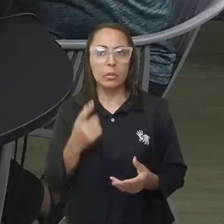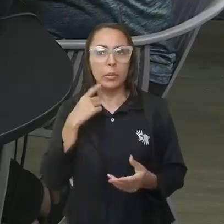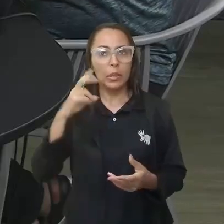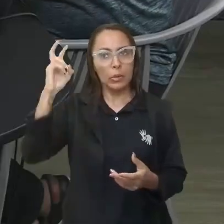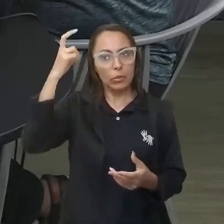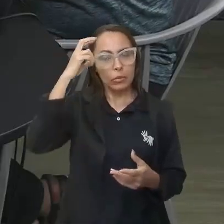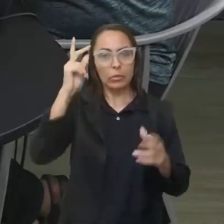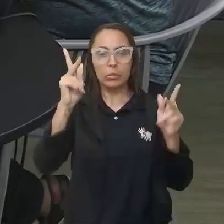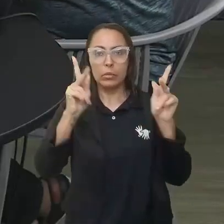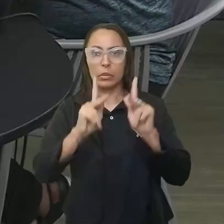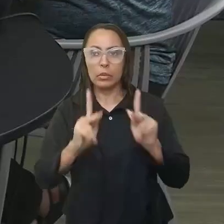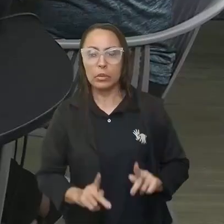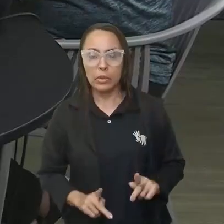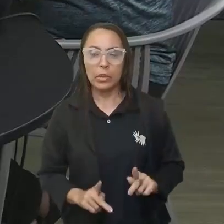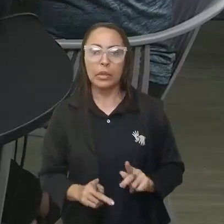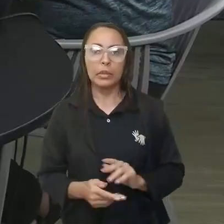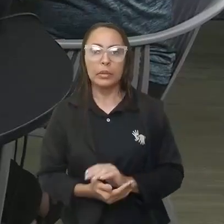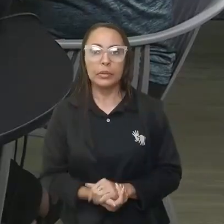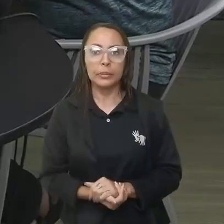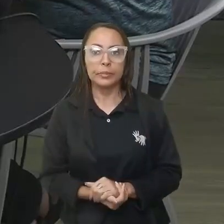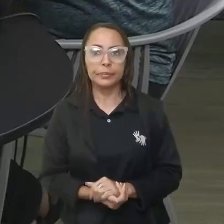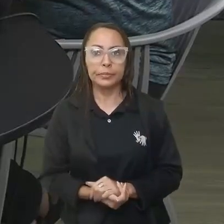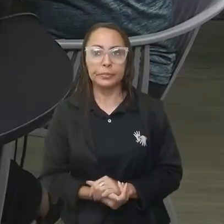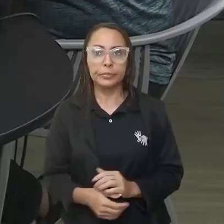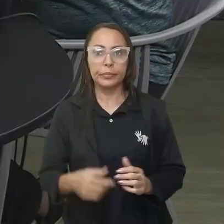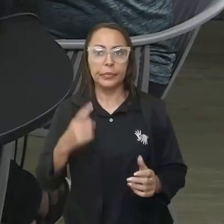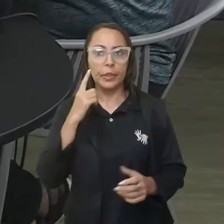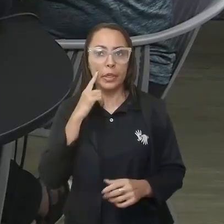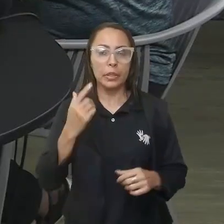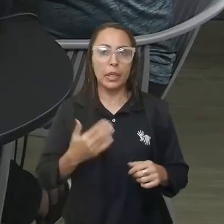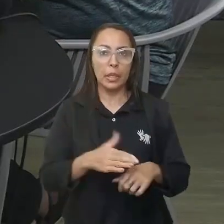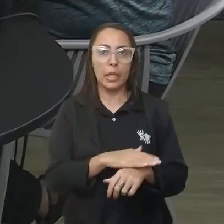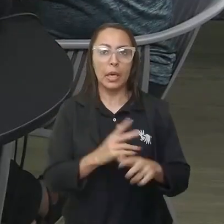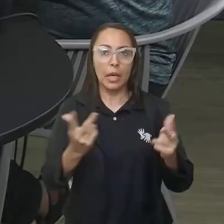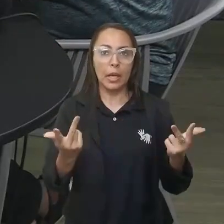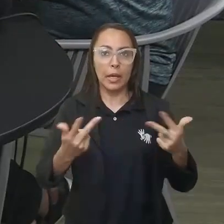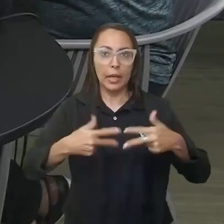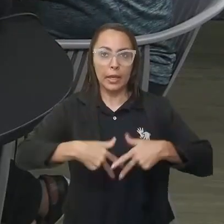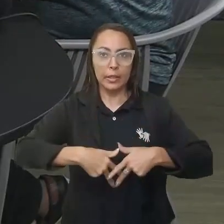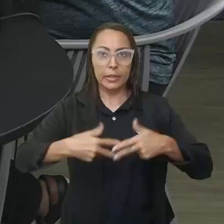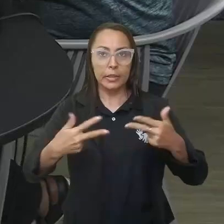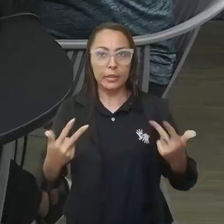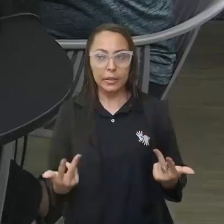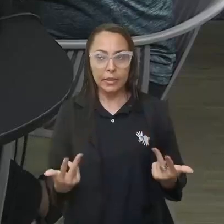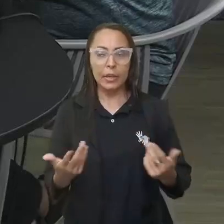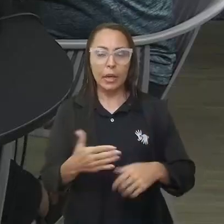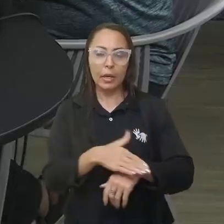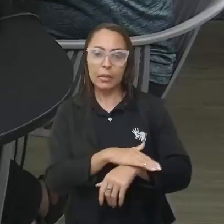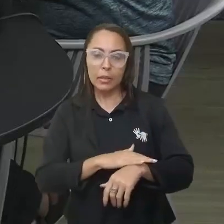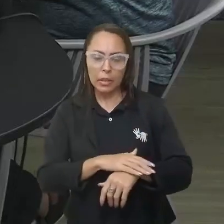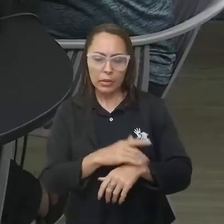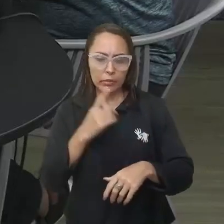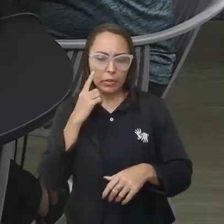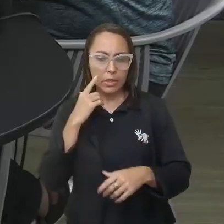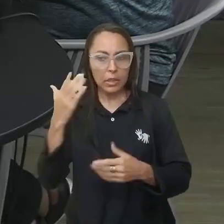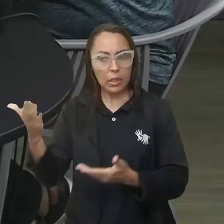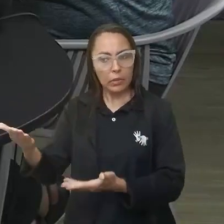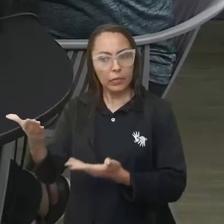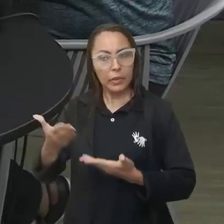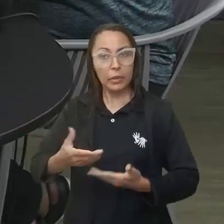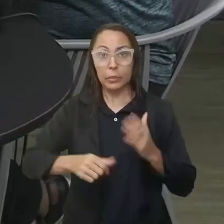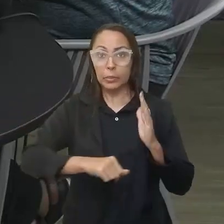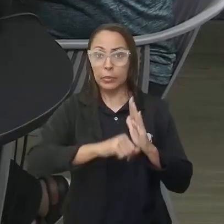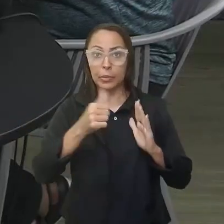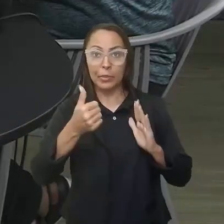paz, né? A étnico-racial, e aí fazer um acolhimento é o primeiro passo,